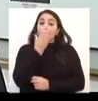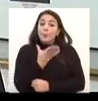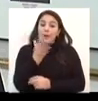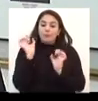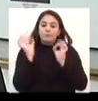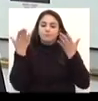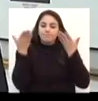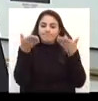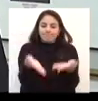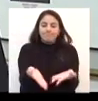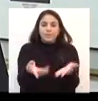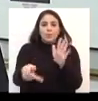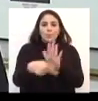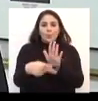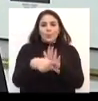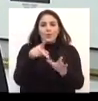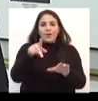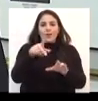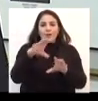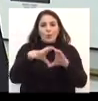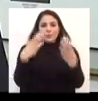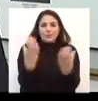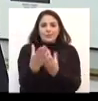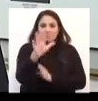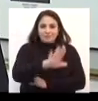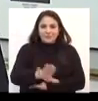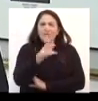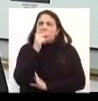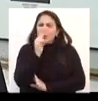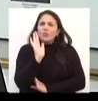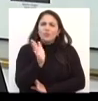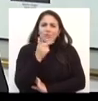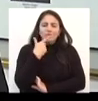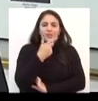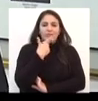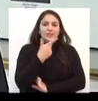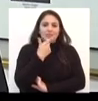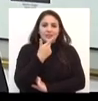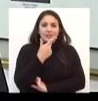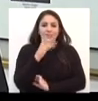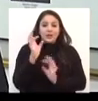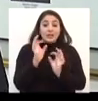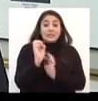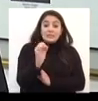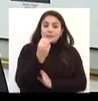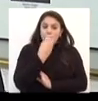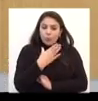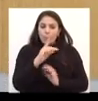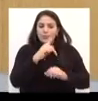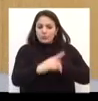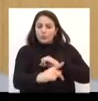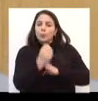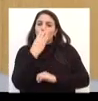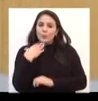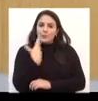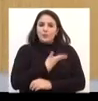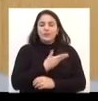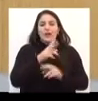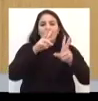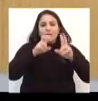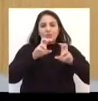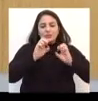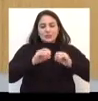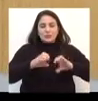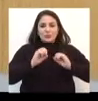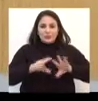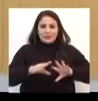a política voltada para a população e, como eu mencionei, o que for bom para Passo Fundo é bom para esse vereador. E o tema do